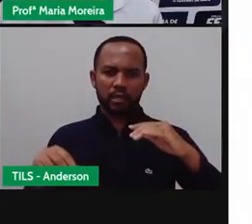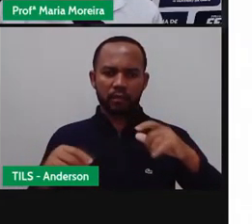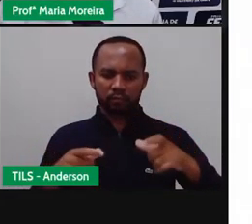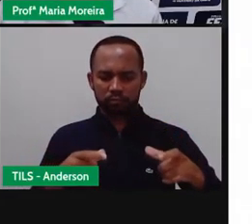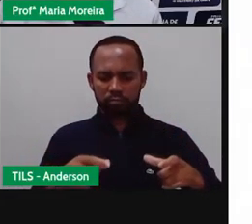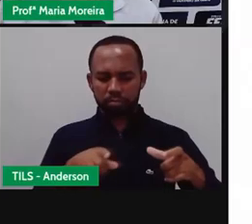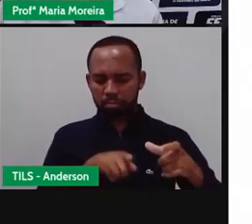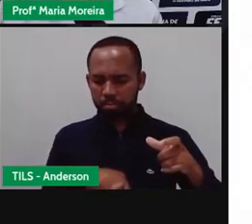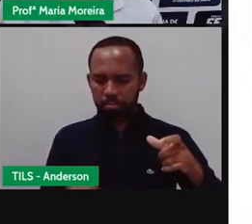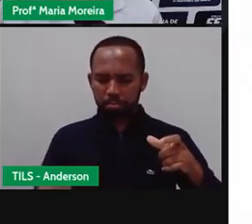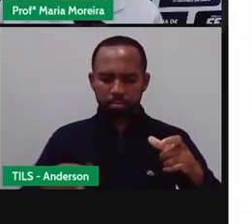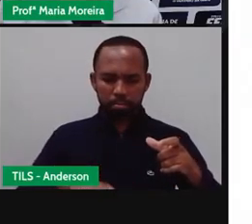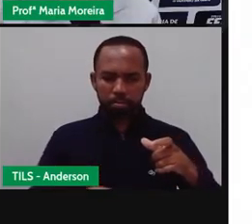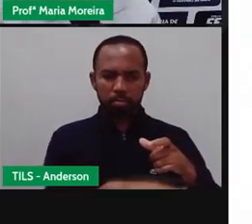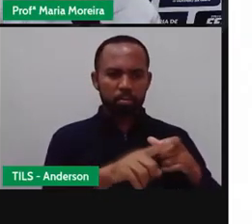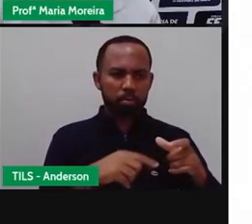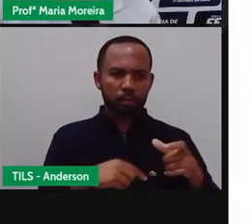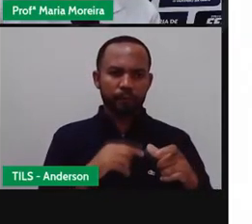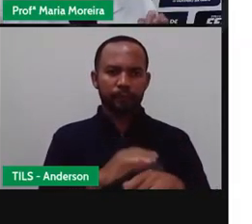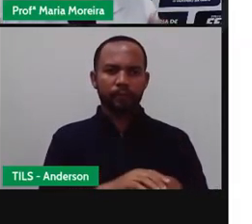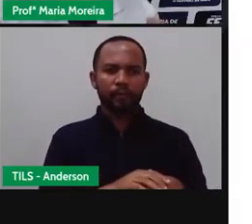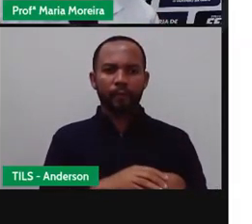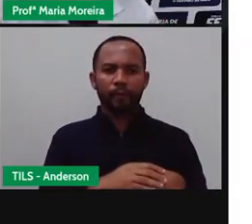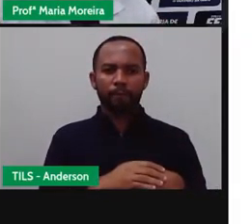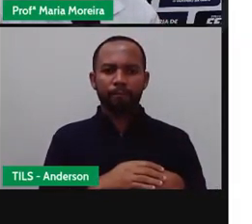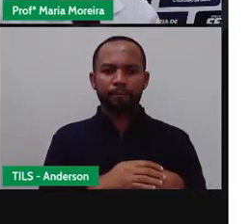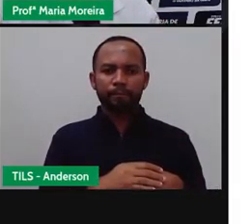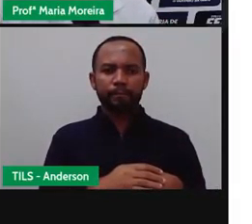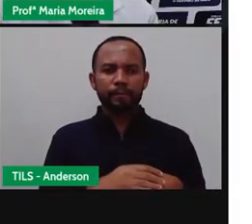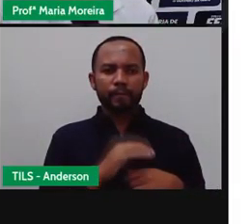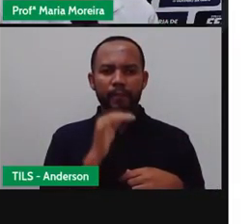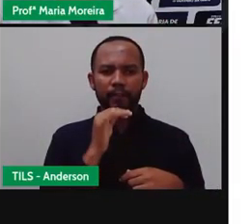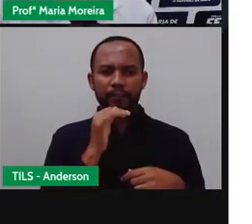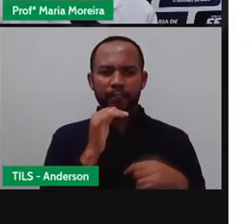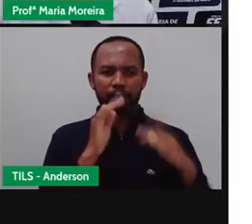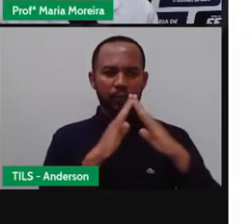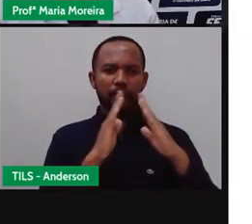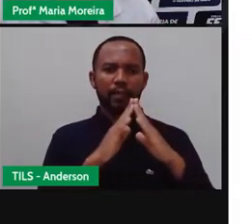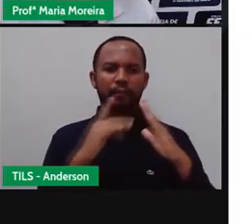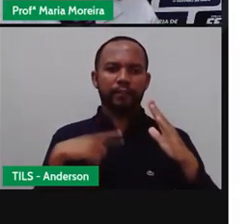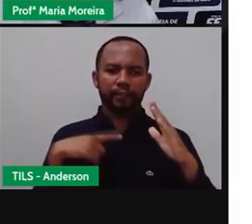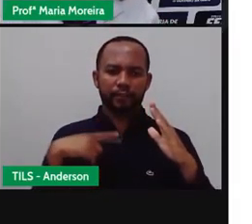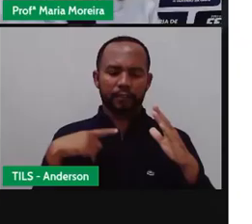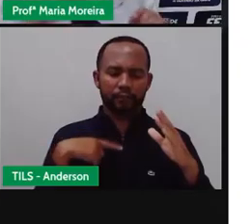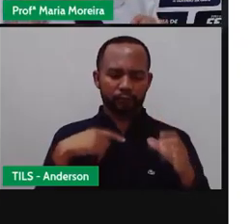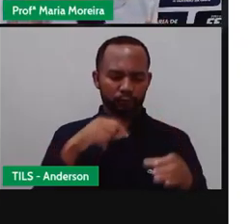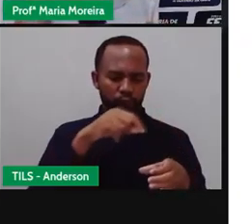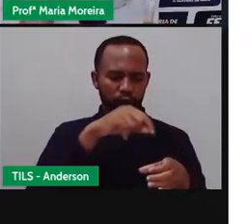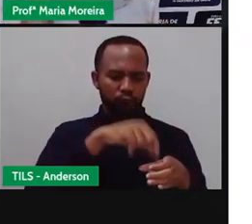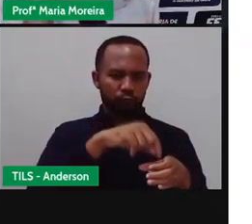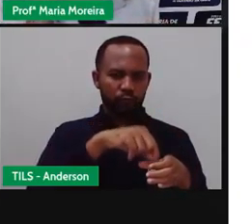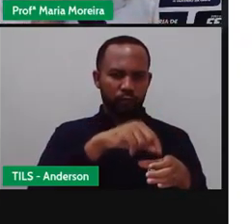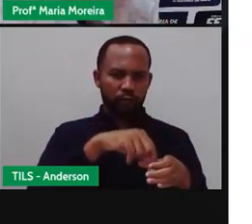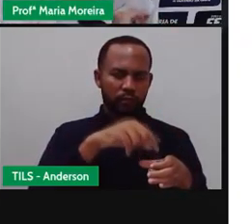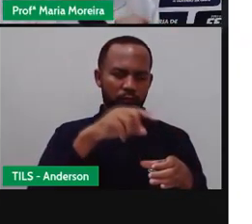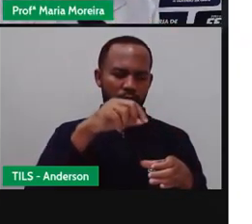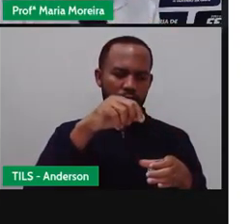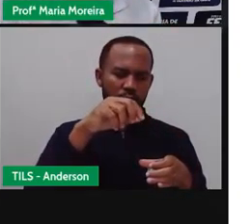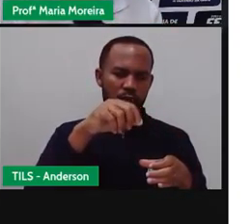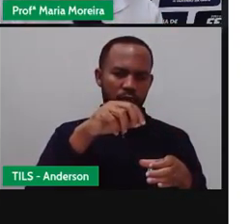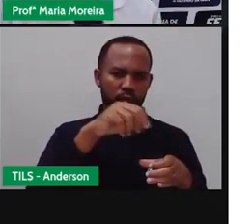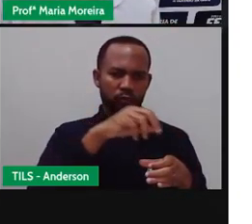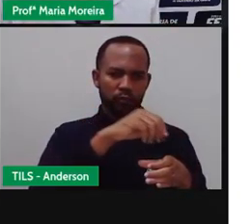vários metros. Às vezes a gente está aí, eu aposto que aí na sua casa tem um formigueiro. E aí você olha, vê aquele pontinho, aquele buraquinho